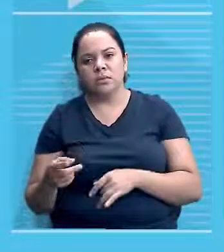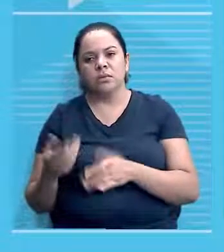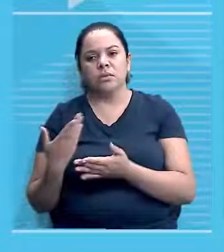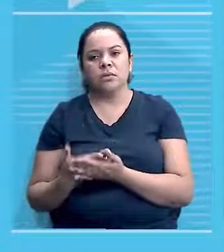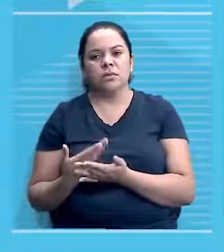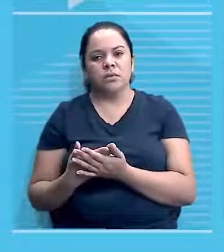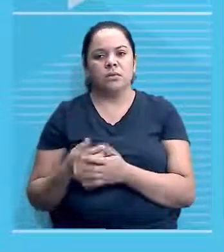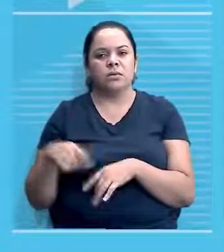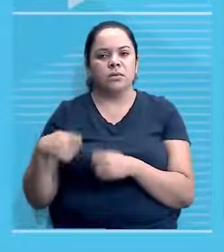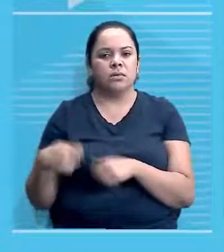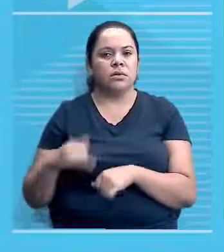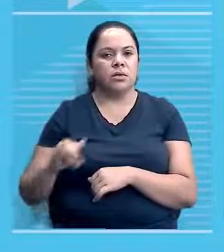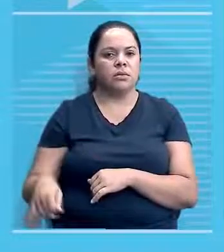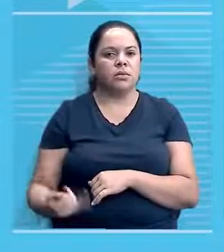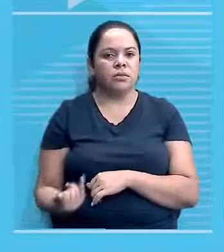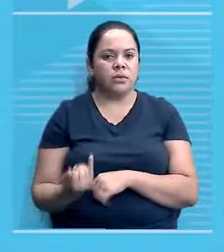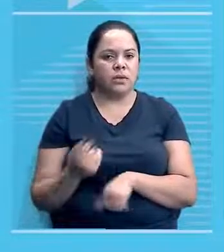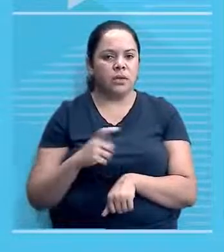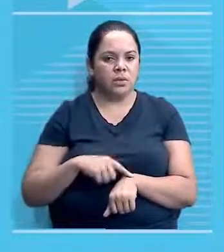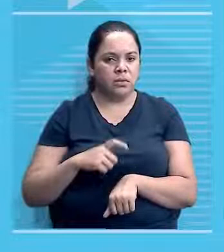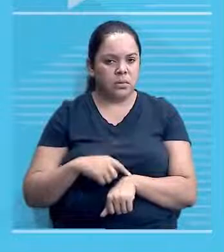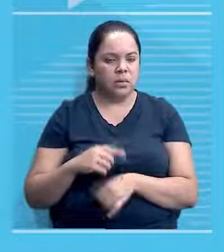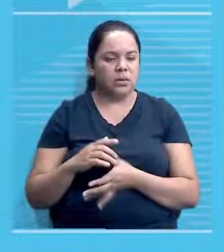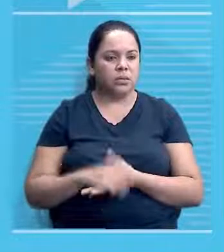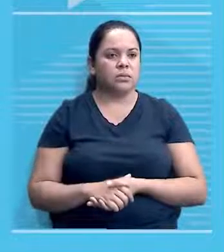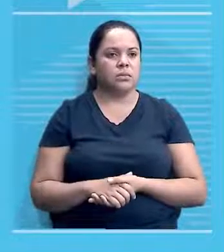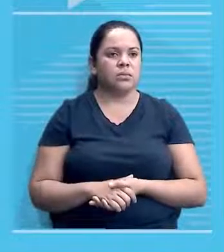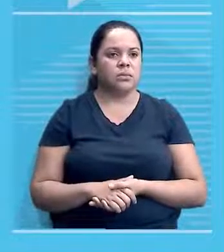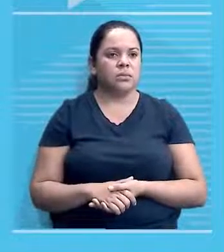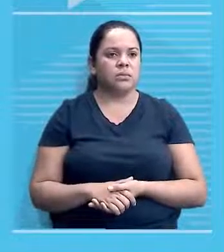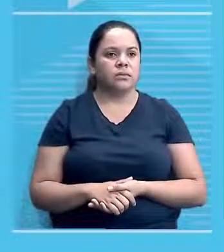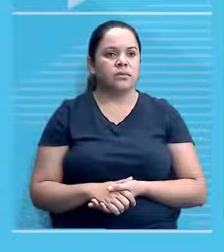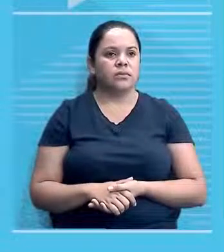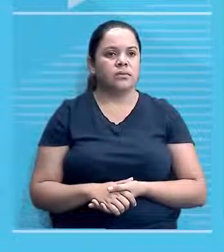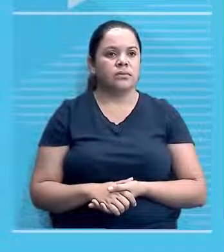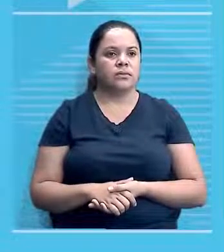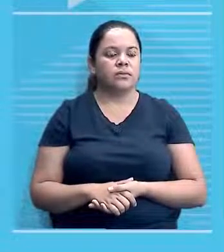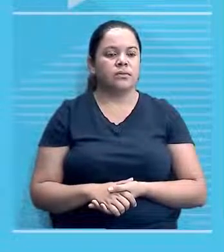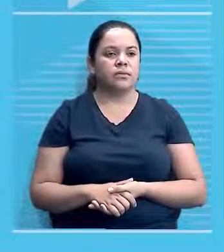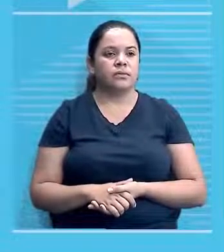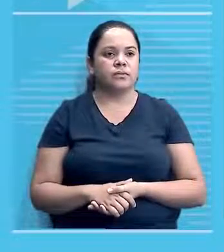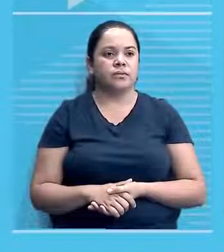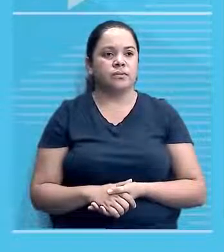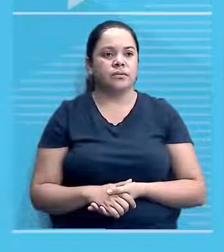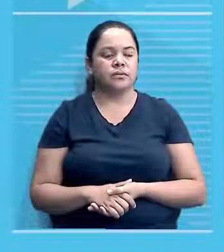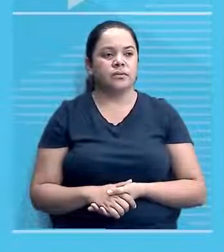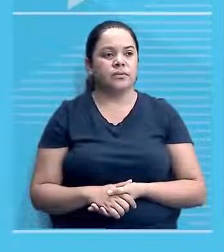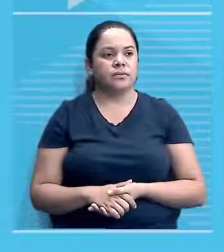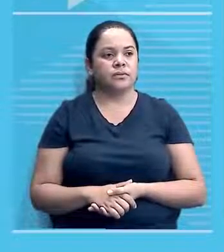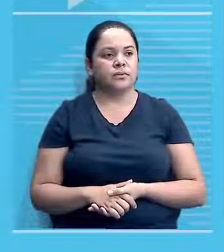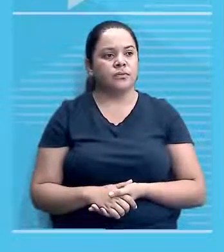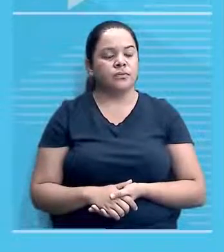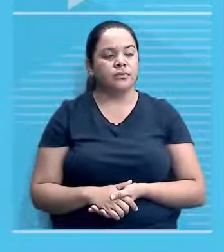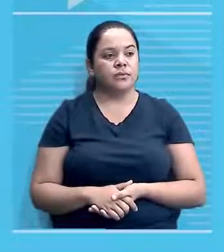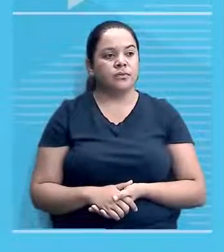um detalhe magnífico uma herança que os gregos nos deram nos deixaram